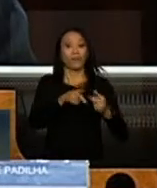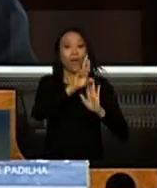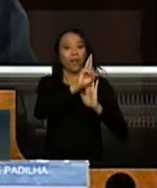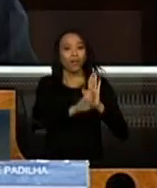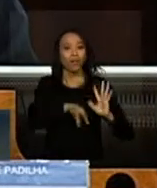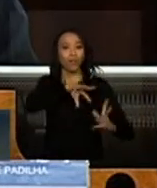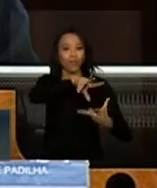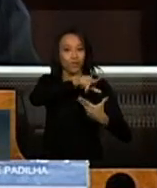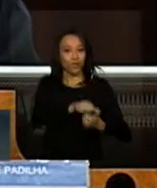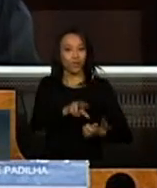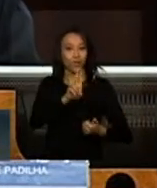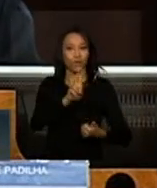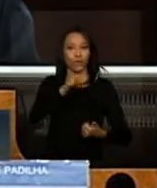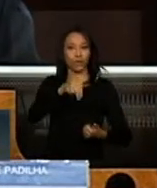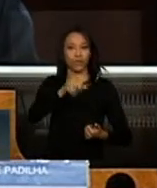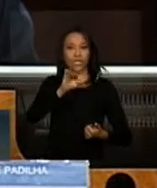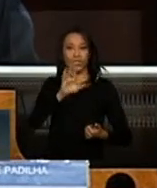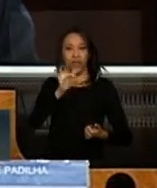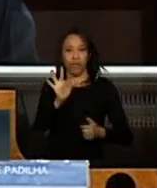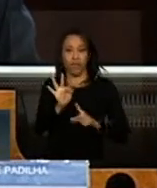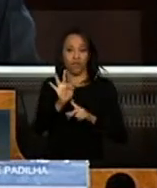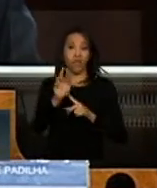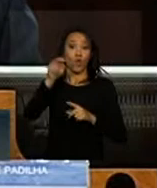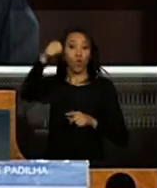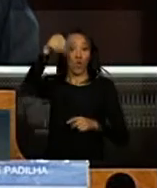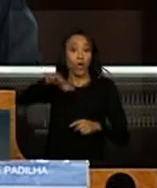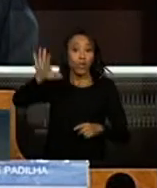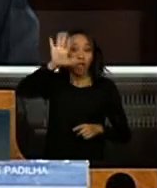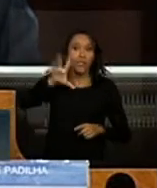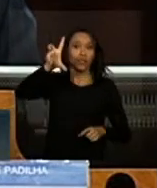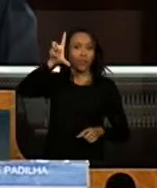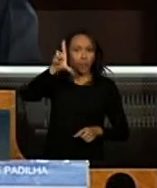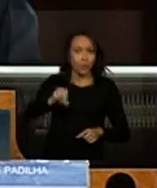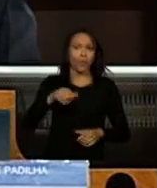apesar do Nordeste ter sido a região que mais reduziu